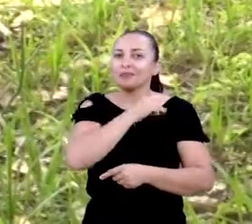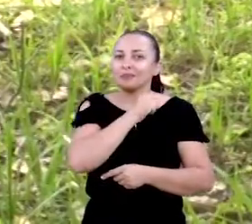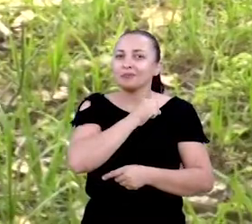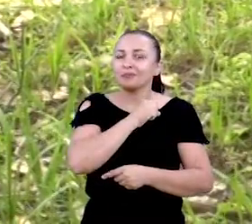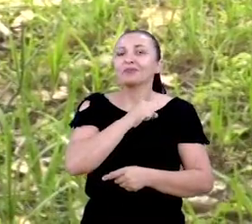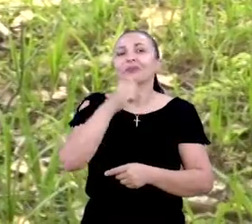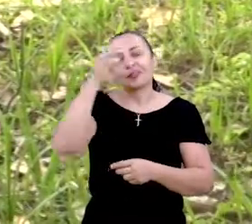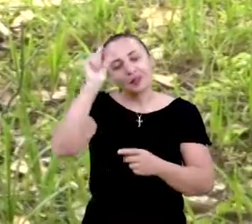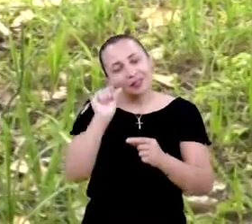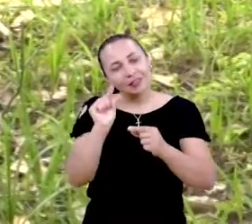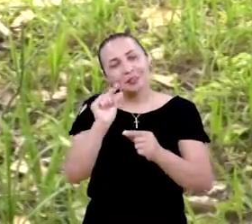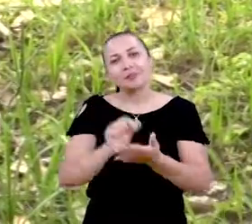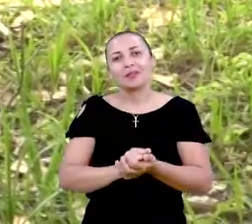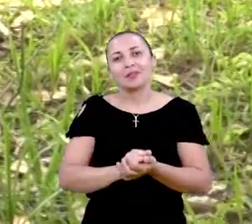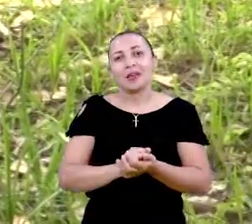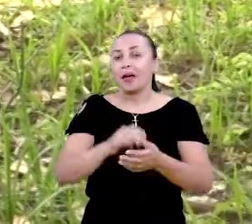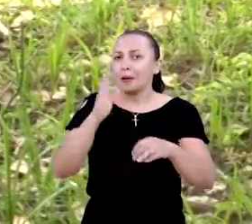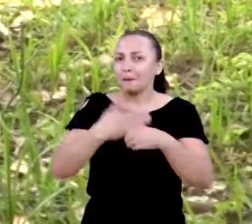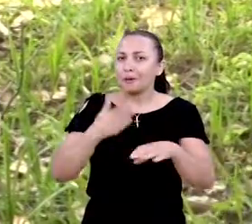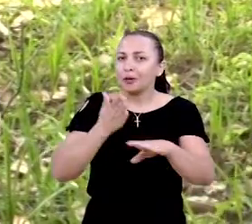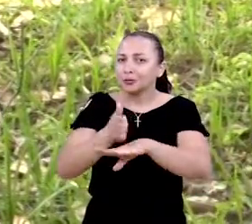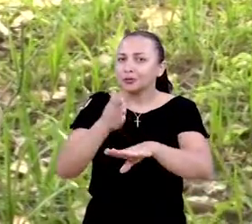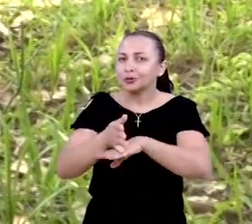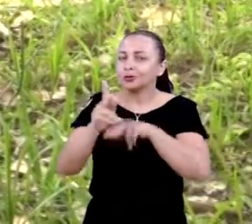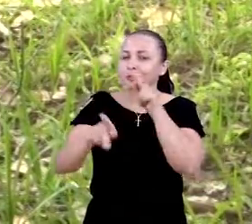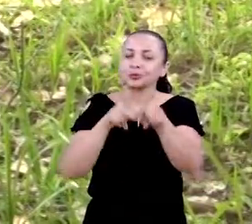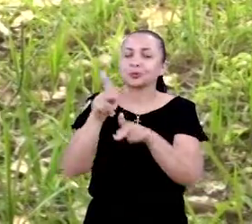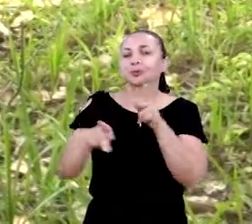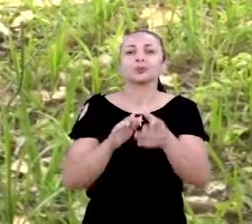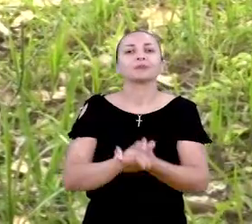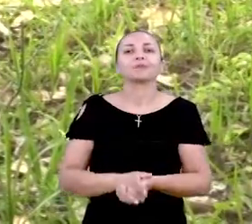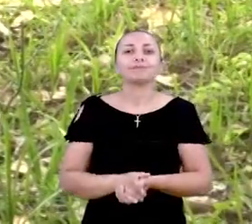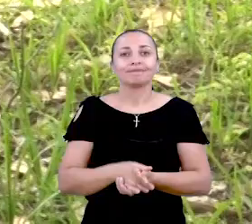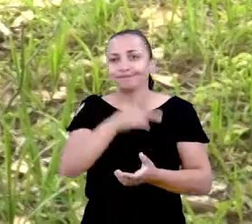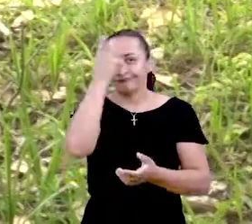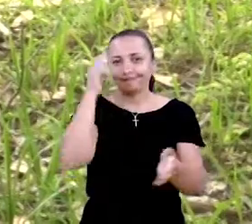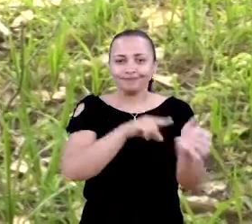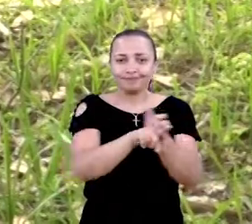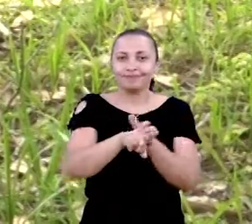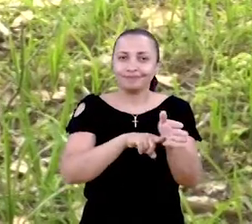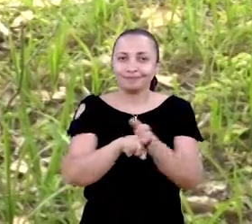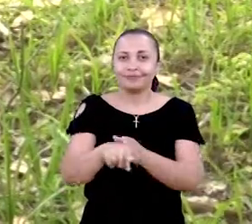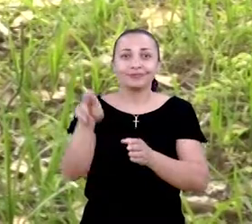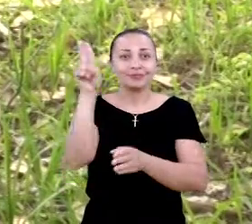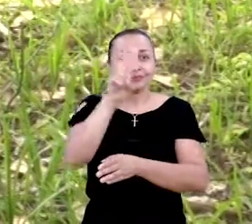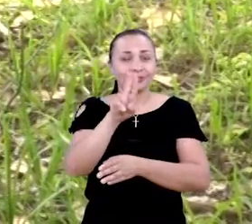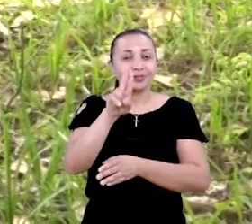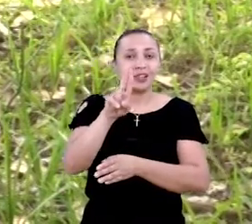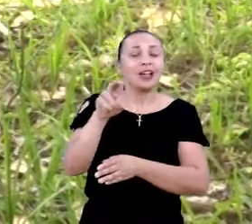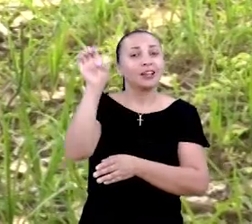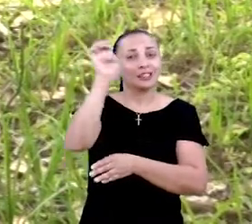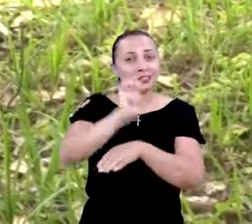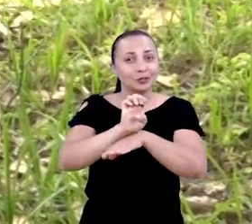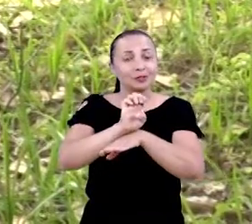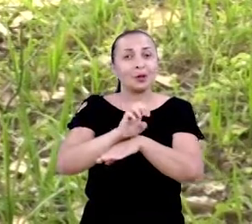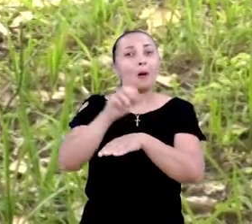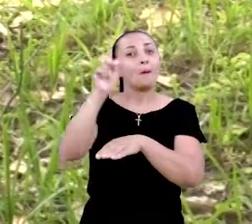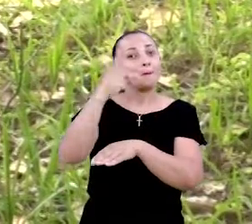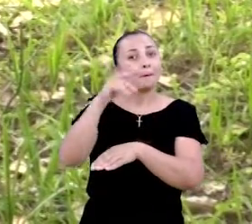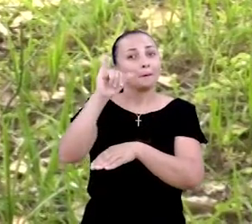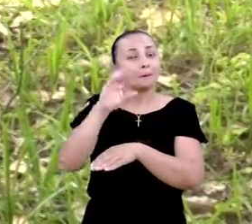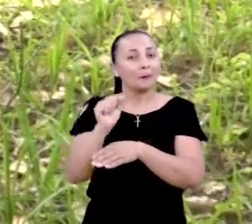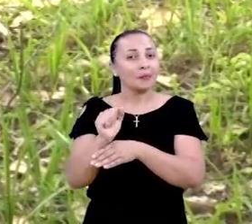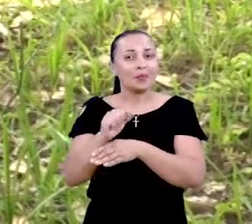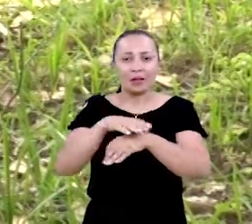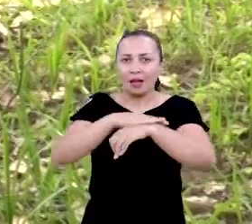período de tempo e que ainda é mais acessível à população? Pesquisadores da Universidade Estadual do Piauí estão